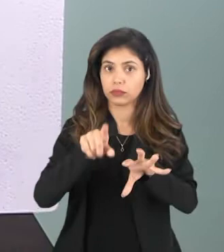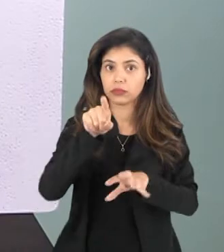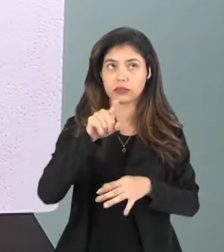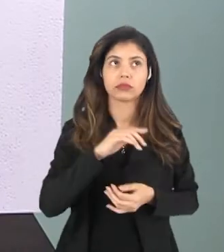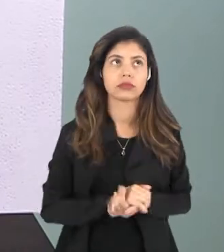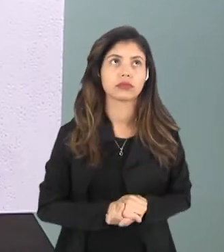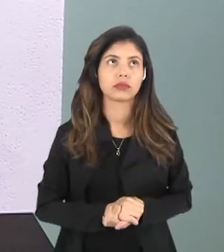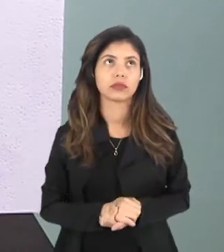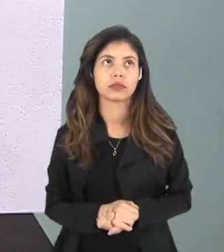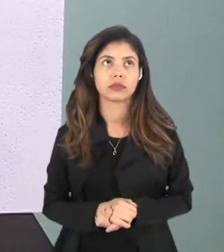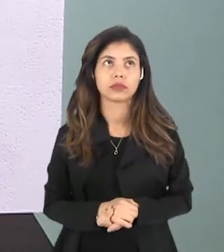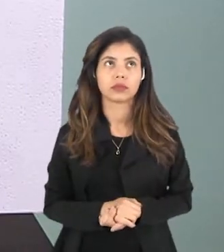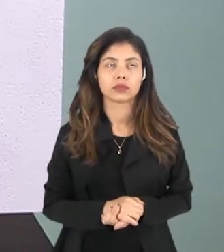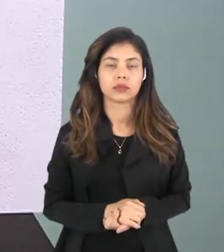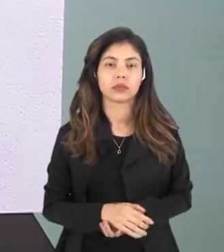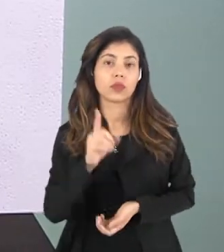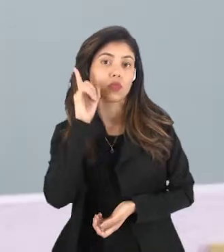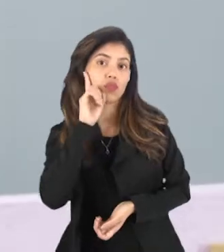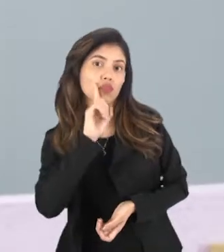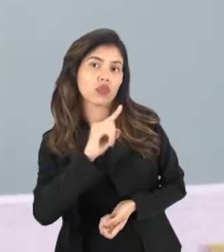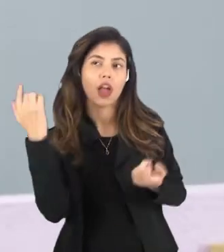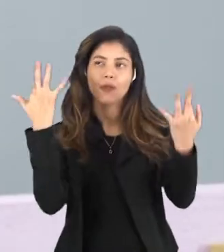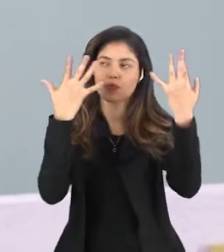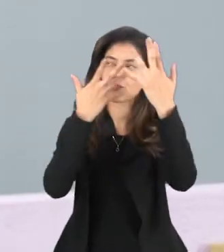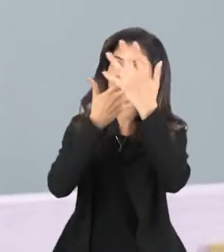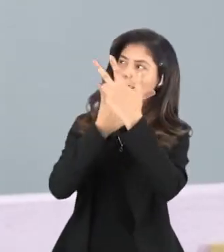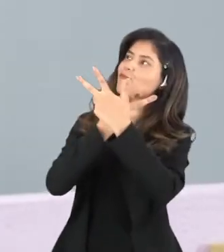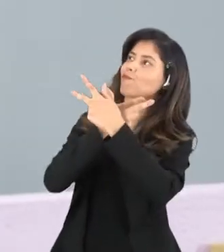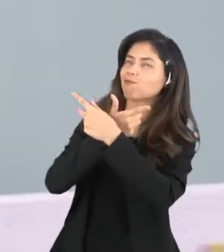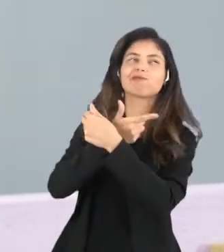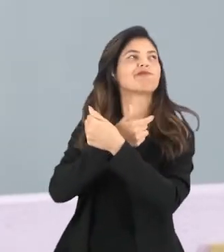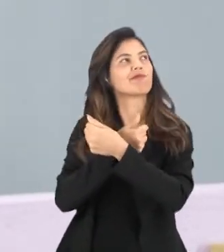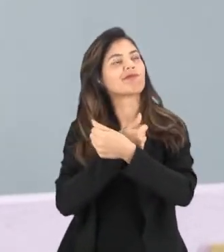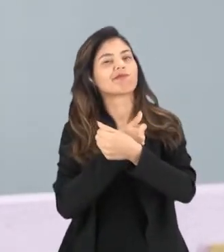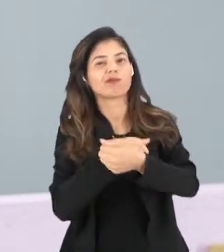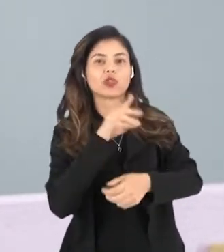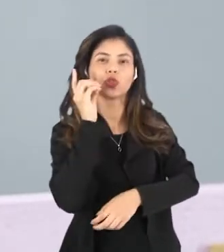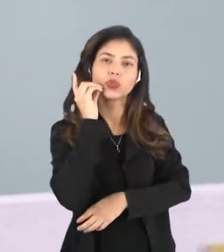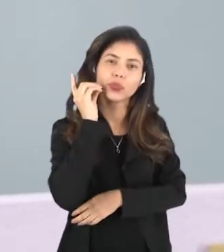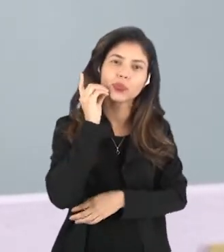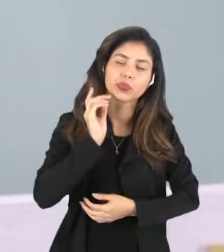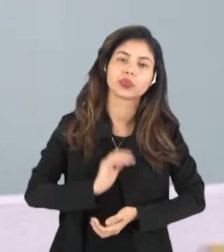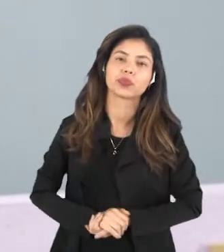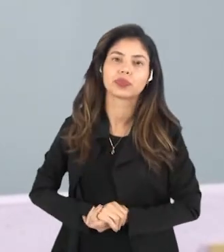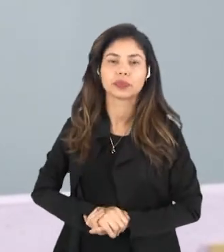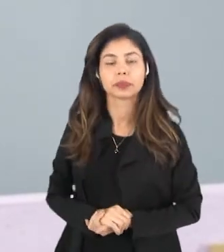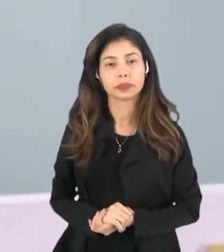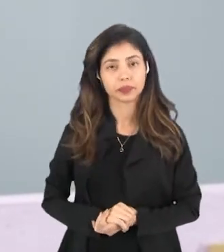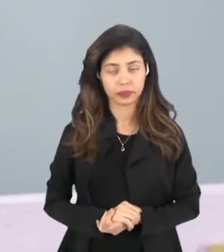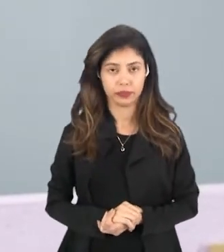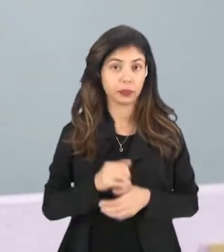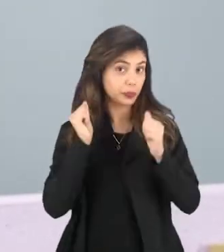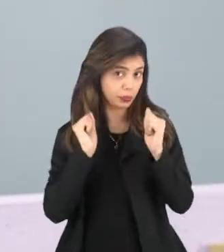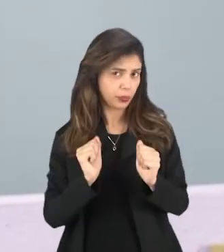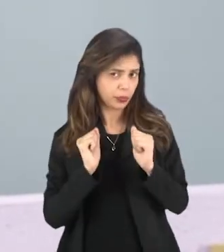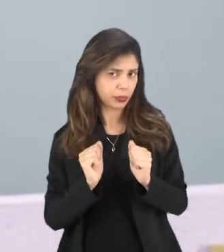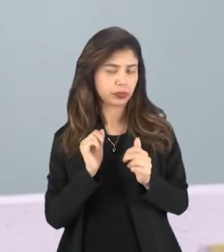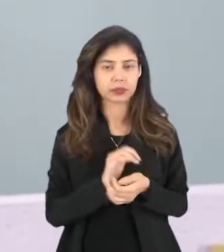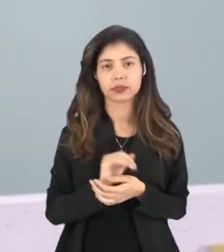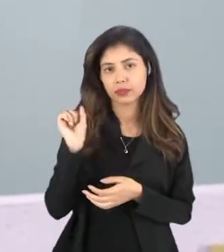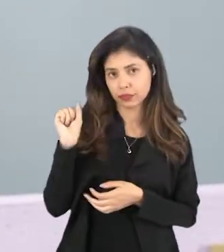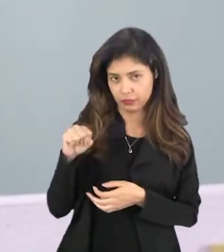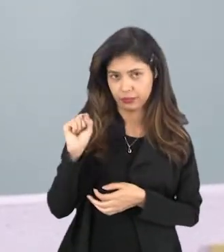assim em um belo dia e hoje